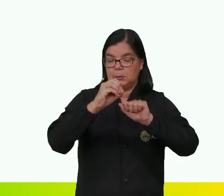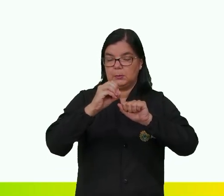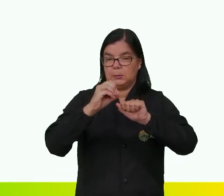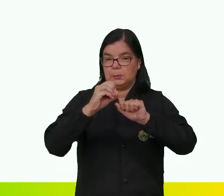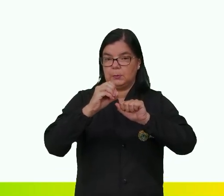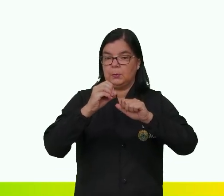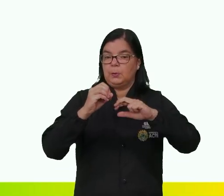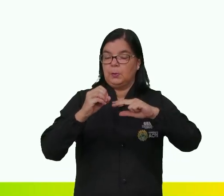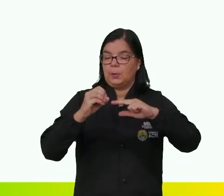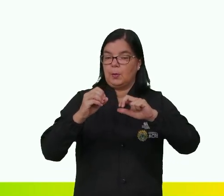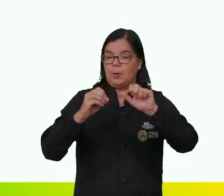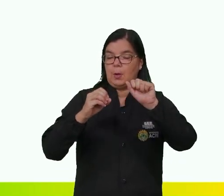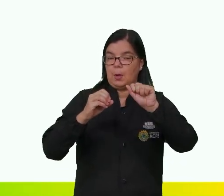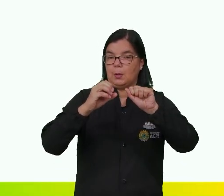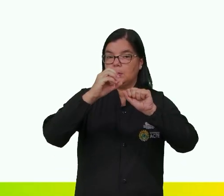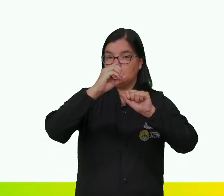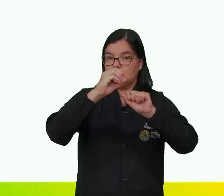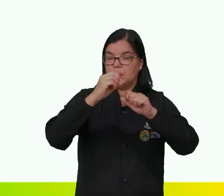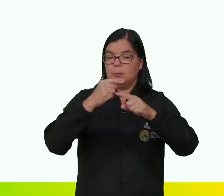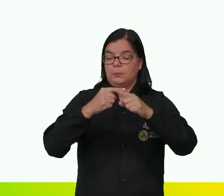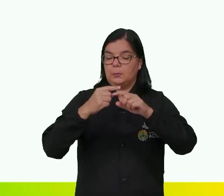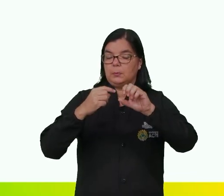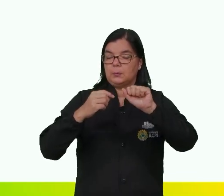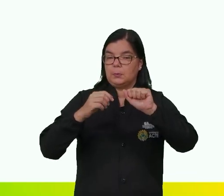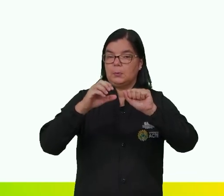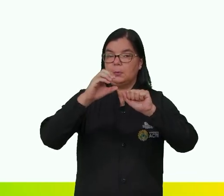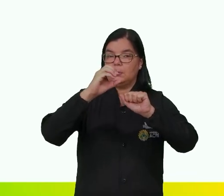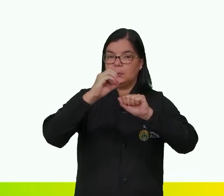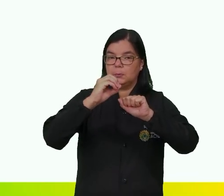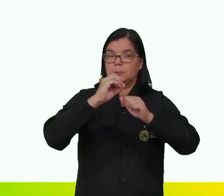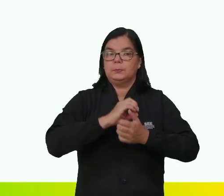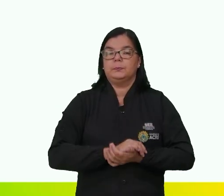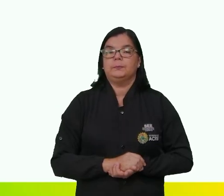elevado a zero vezes a elevado a zero.